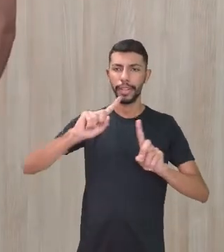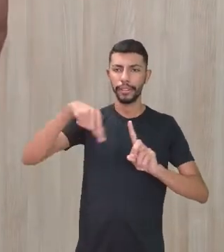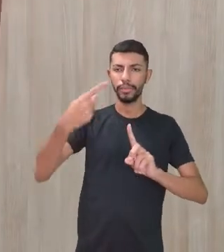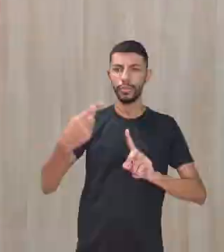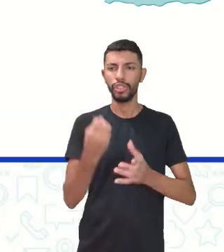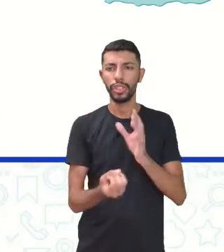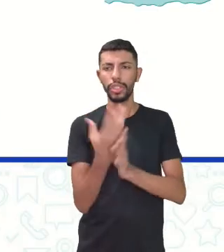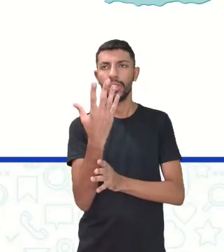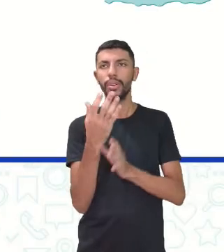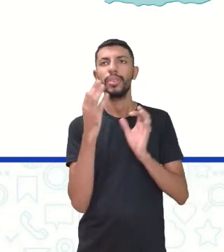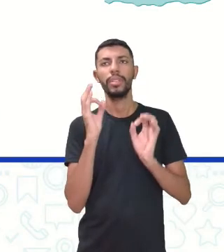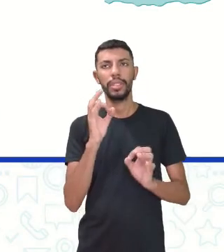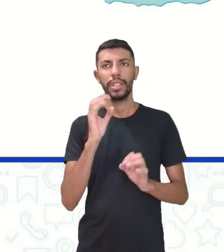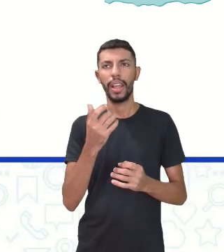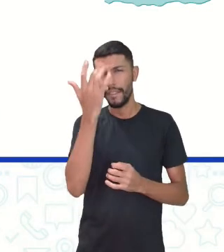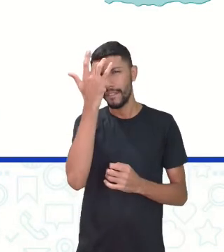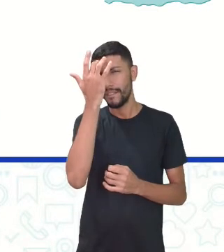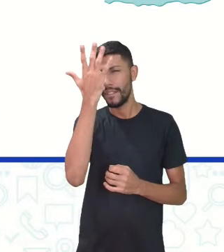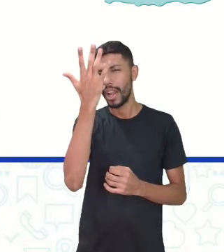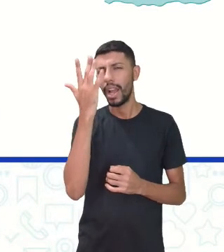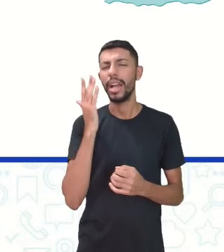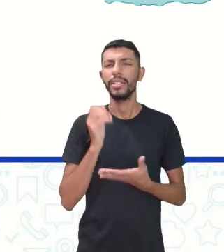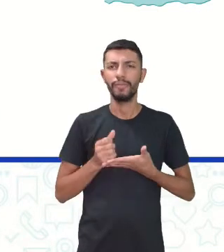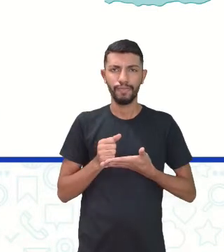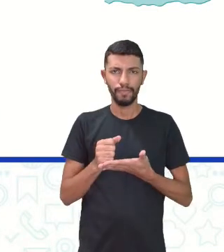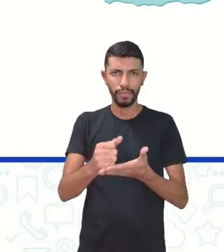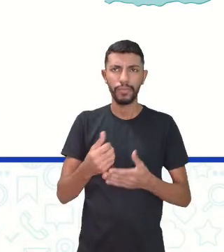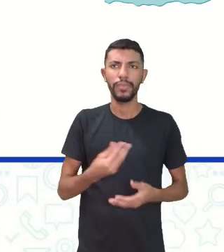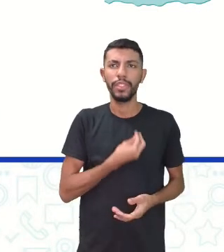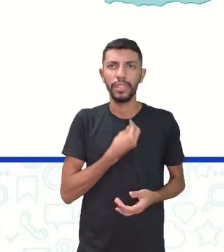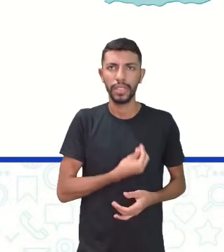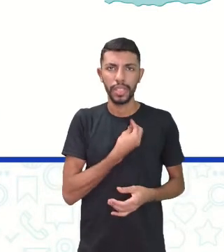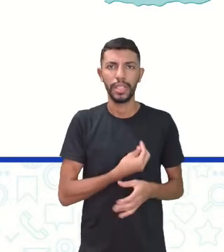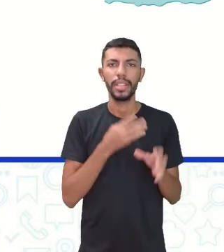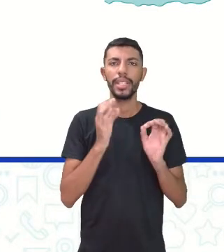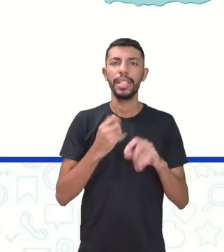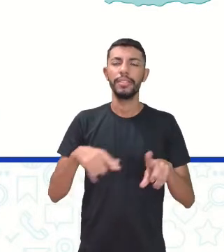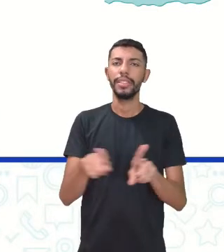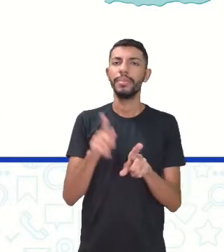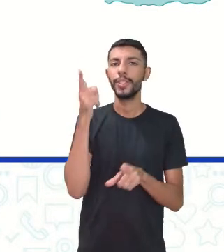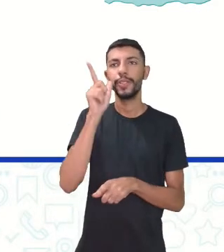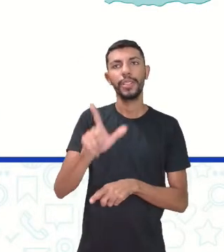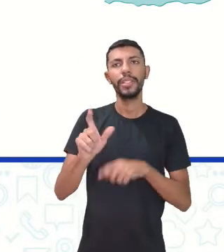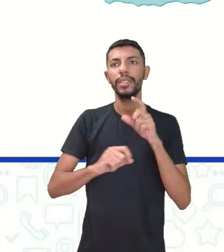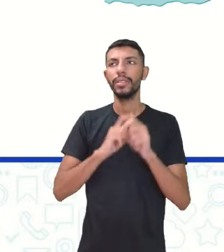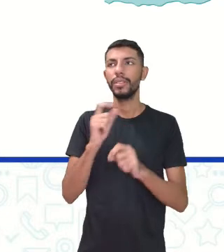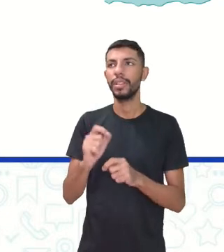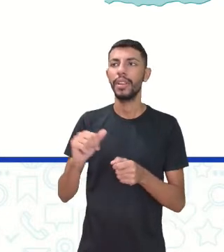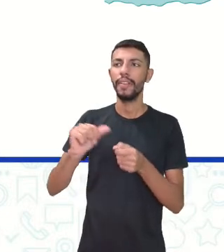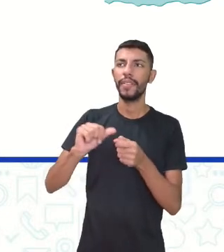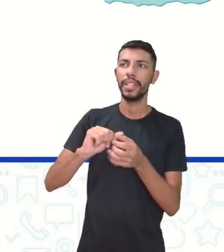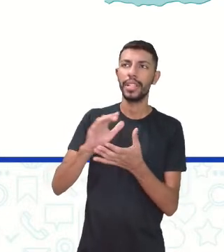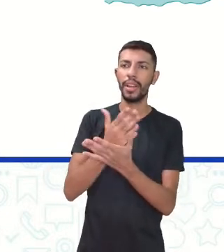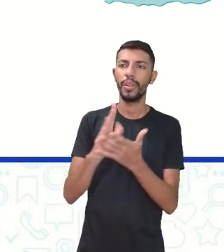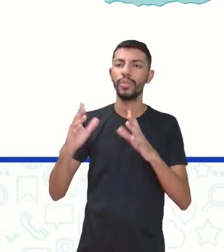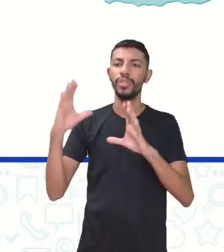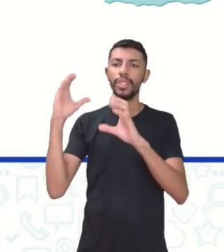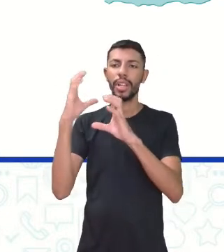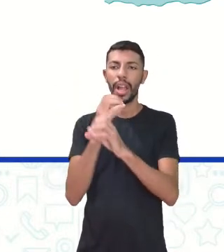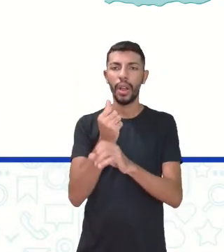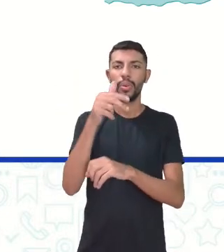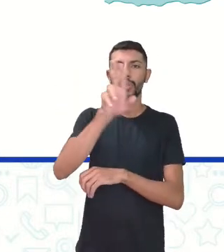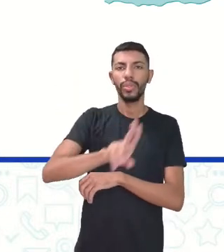aí, eles facilitaram bastante a sua vida, conseguiram também fazer operações com esses números,